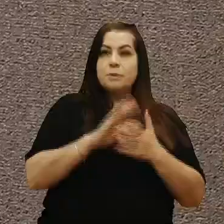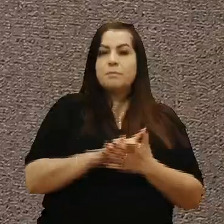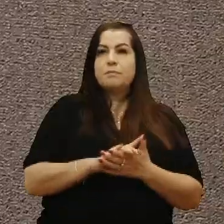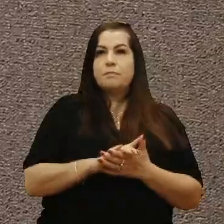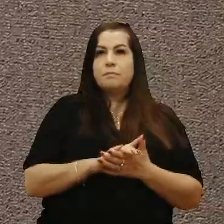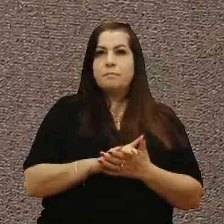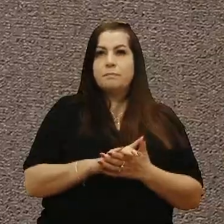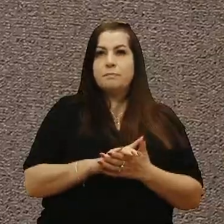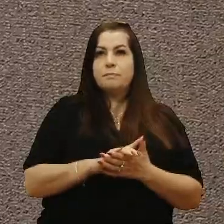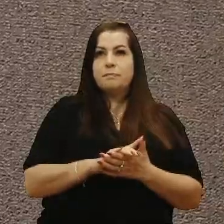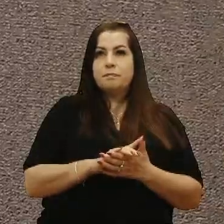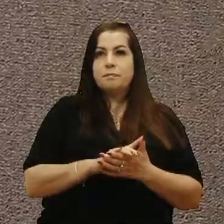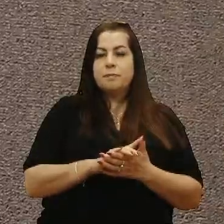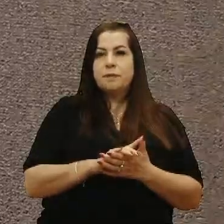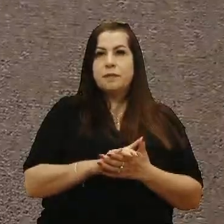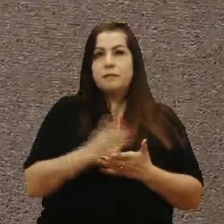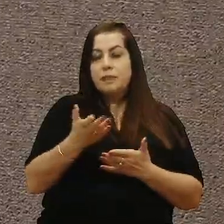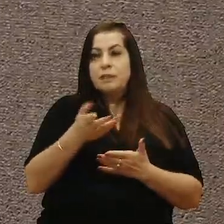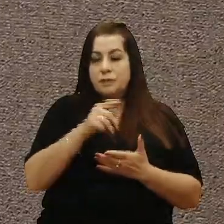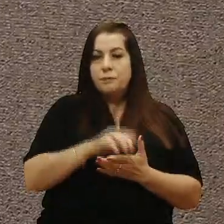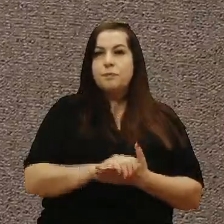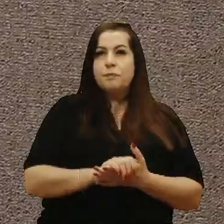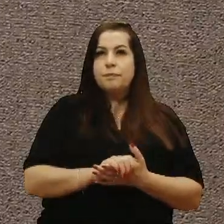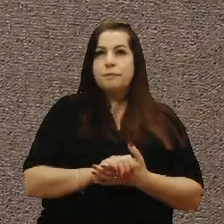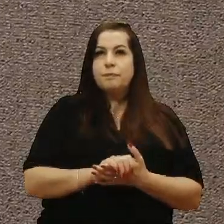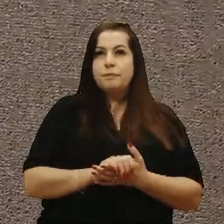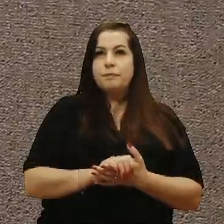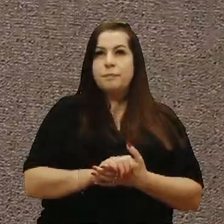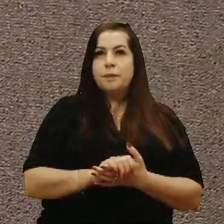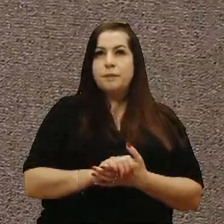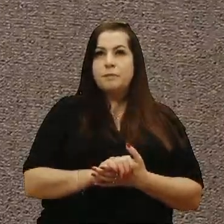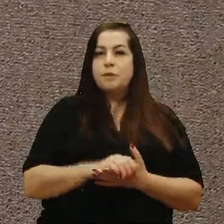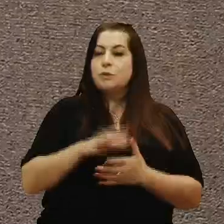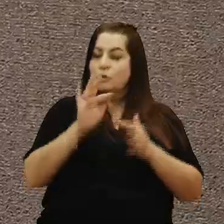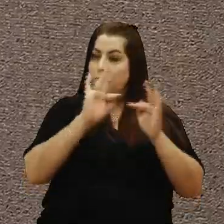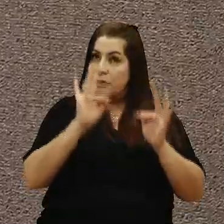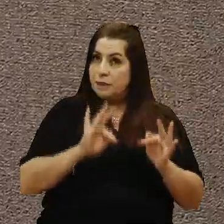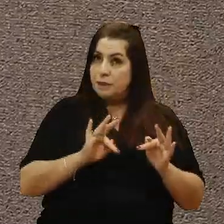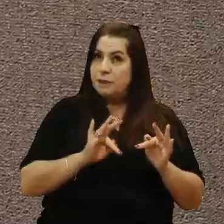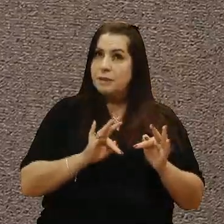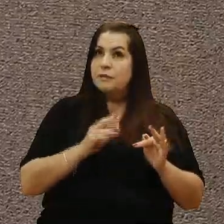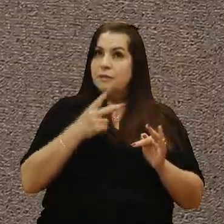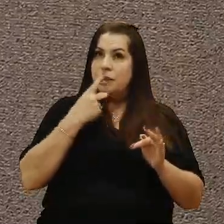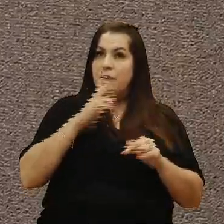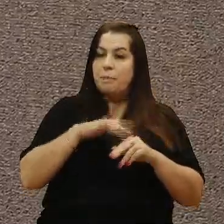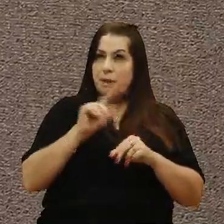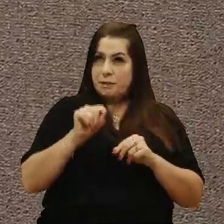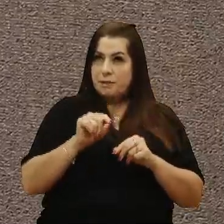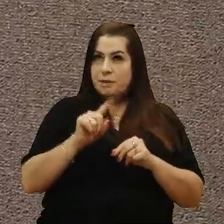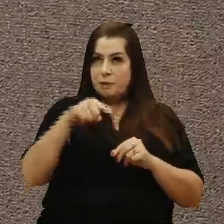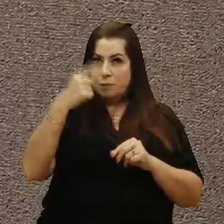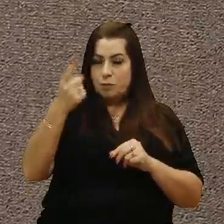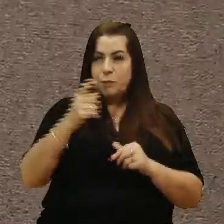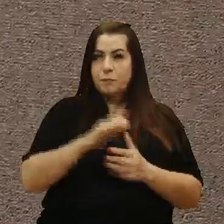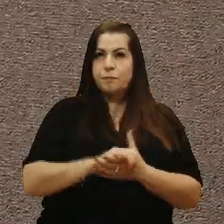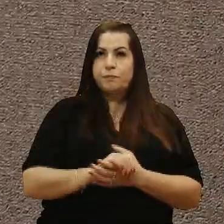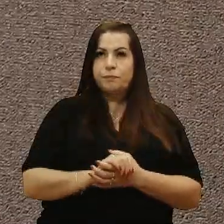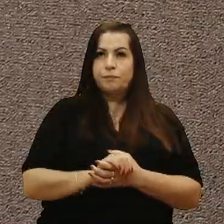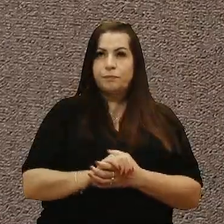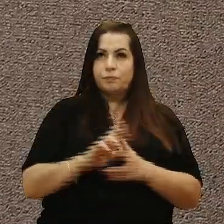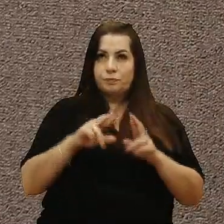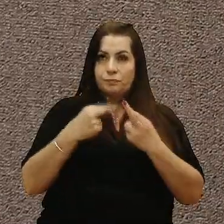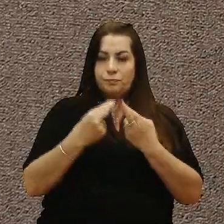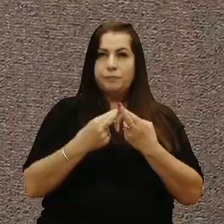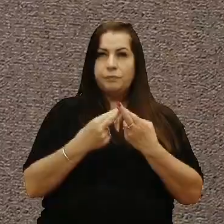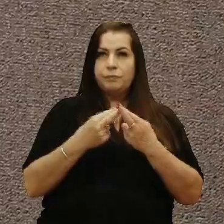isso ficaria nesse sentido. Mas eu estou extremamente feliz, a gente vai falar mais sobre ele na próxima sessão,